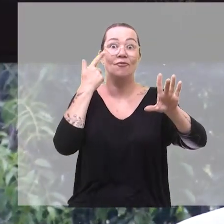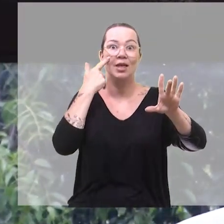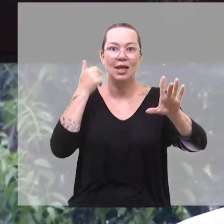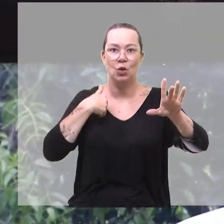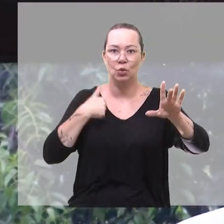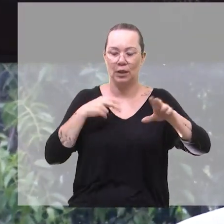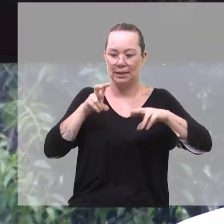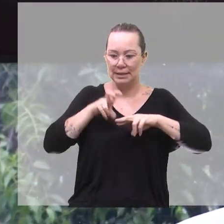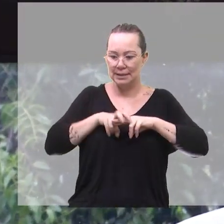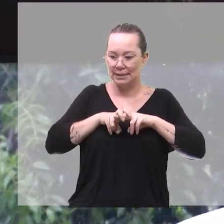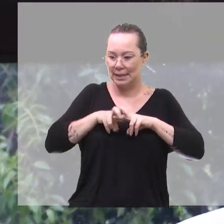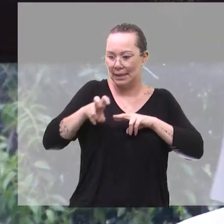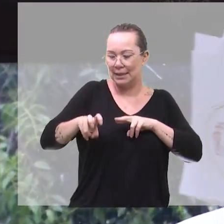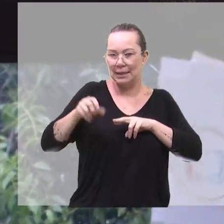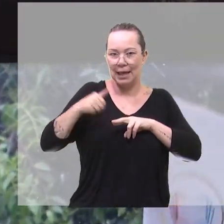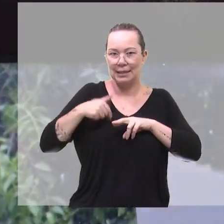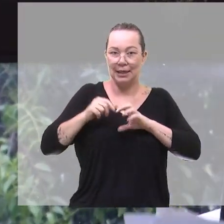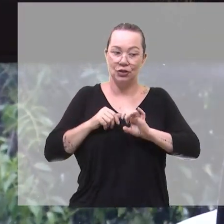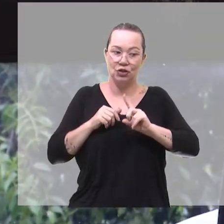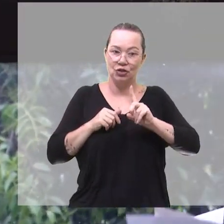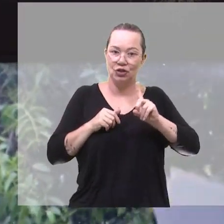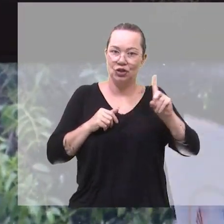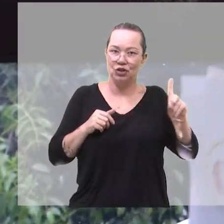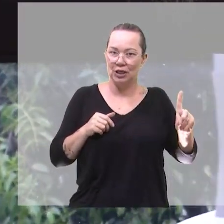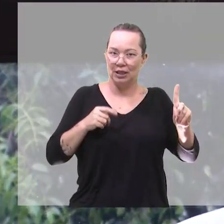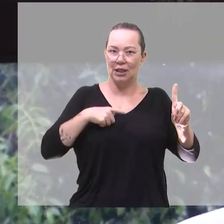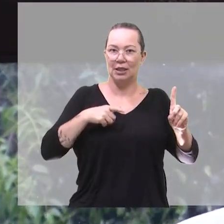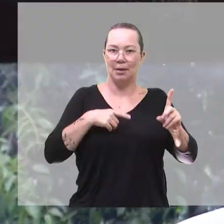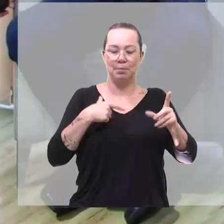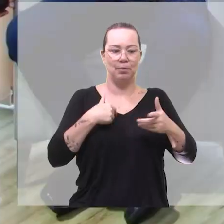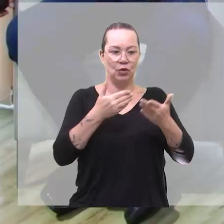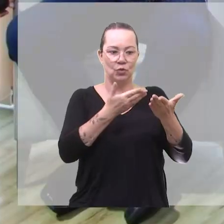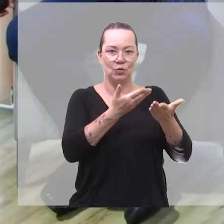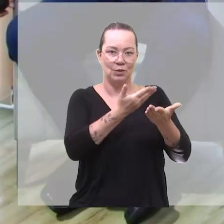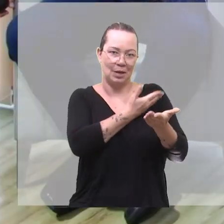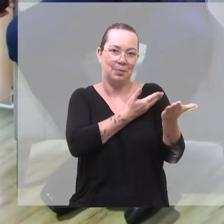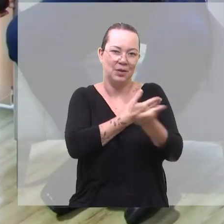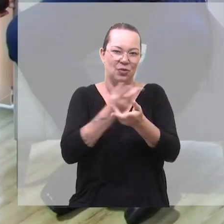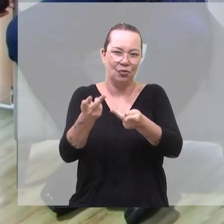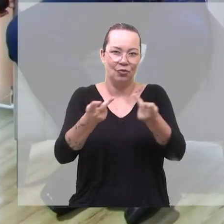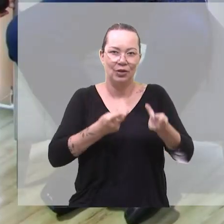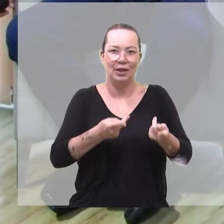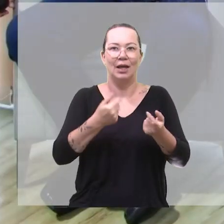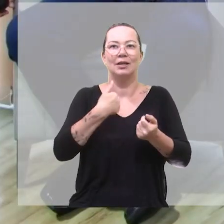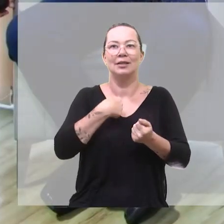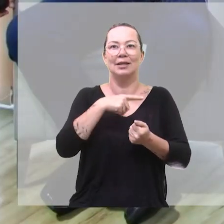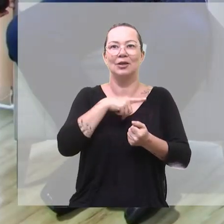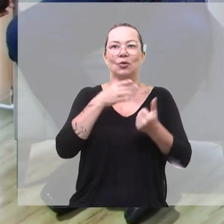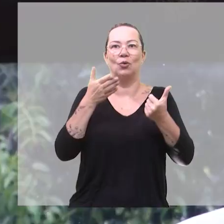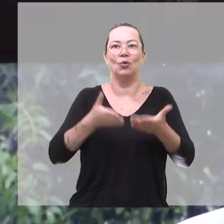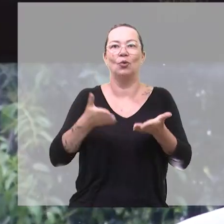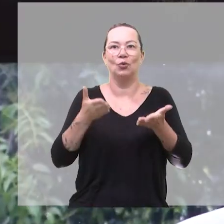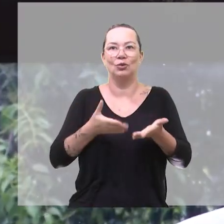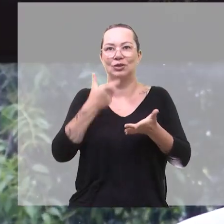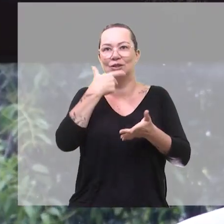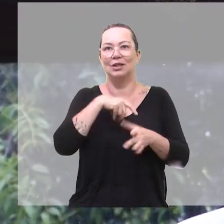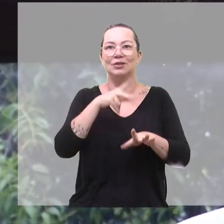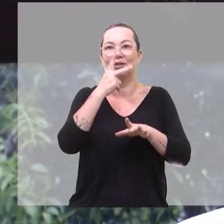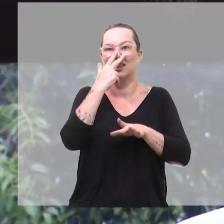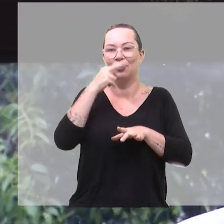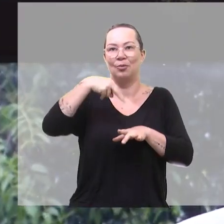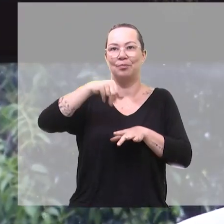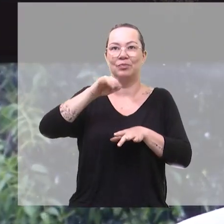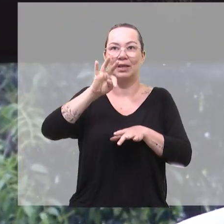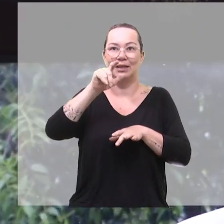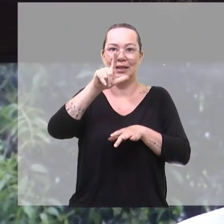aqui sentada, tendo ao meu lado direito os meus convidados. Eu, Vânia, hoje, acho que vim em